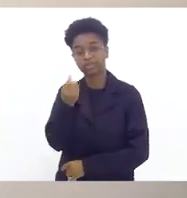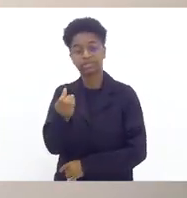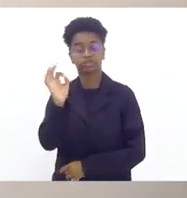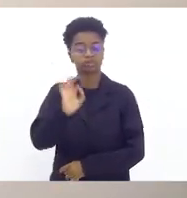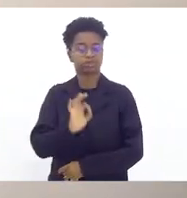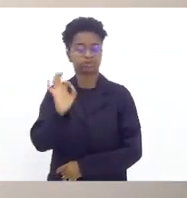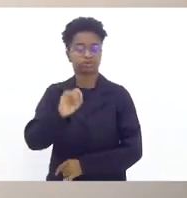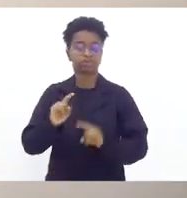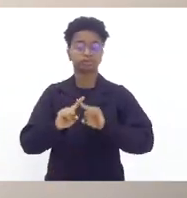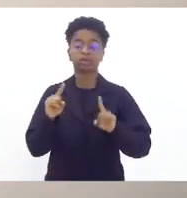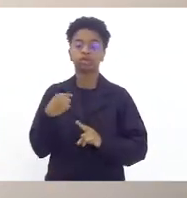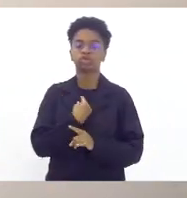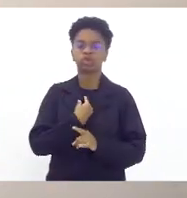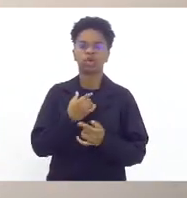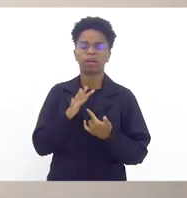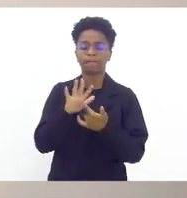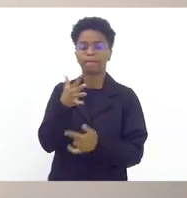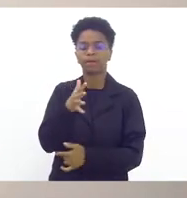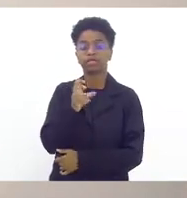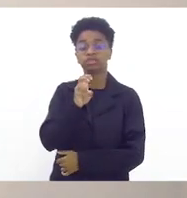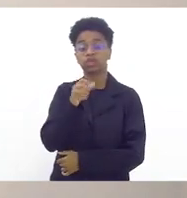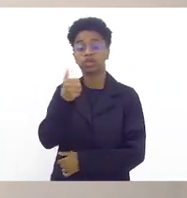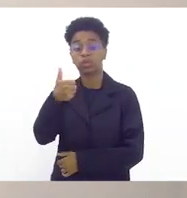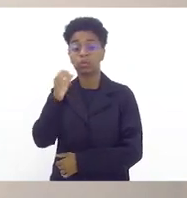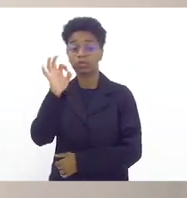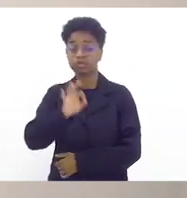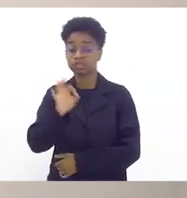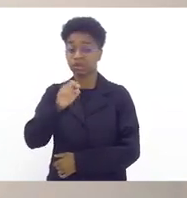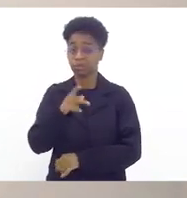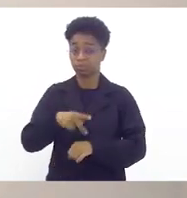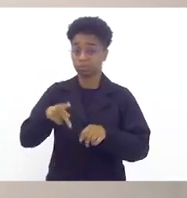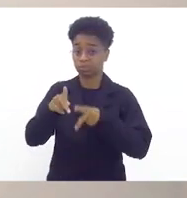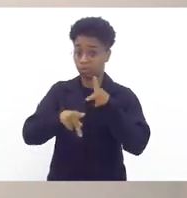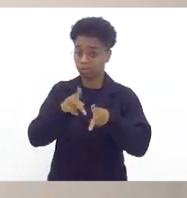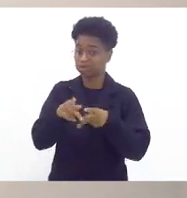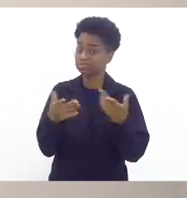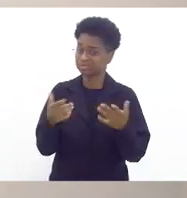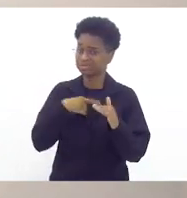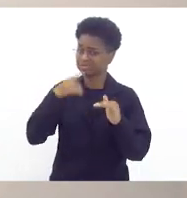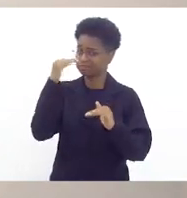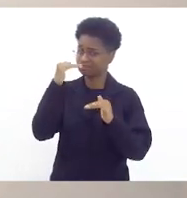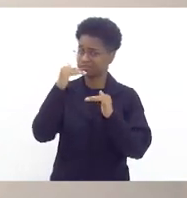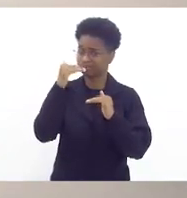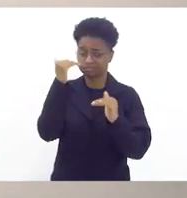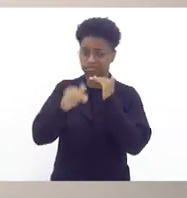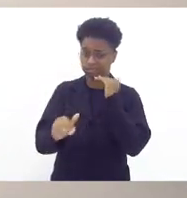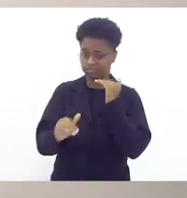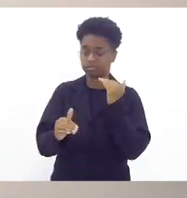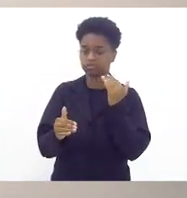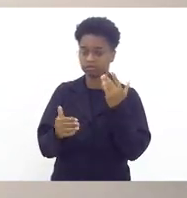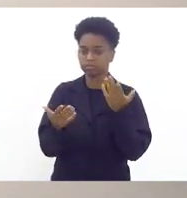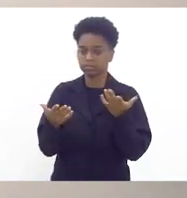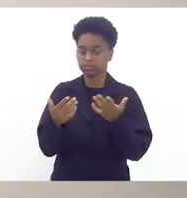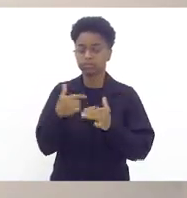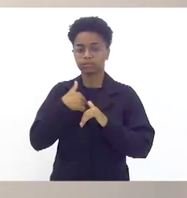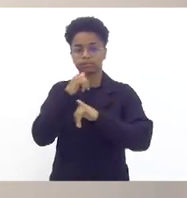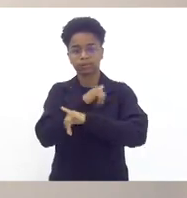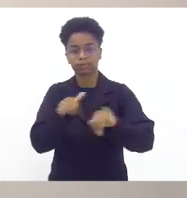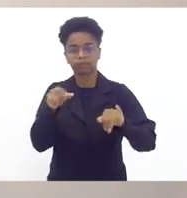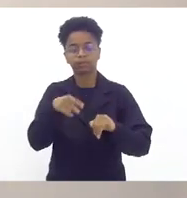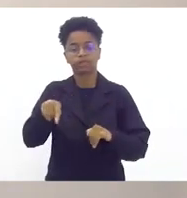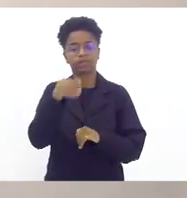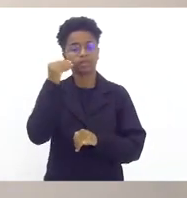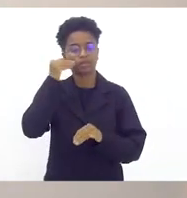representando quase lá 51% da população. Tem alguma discrepância aí? Estou dizendo tudo isso para